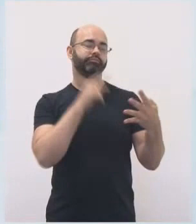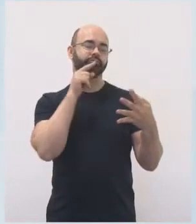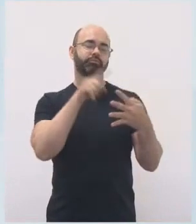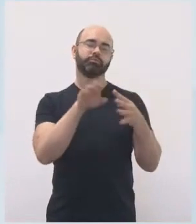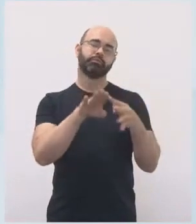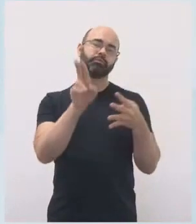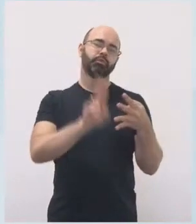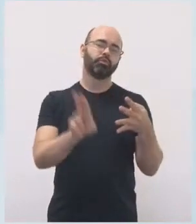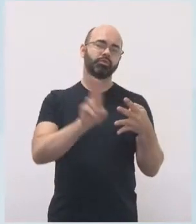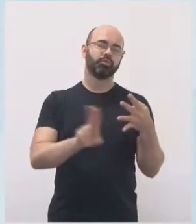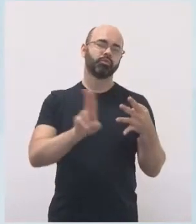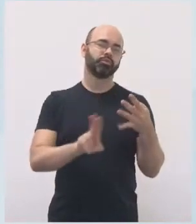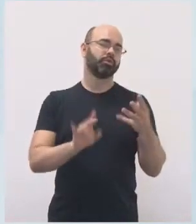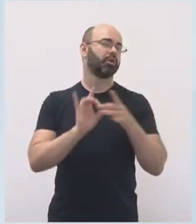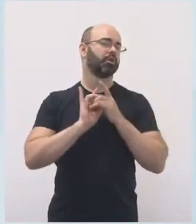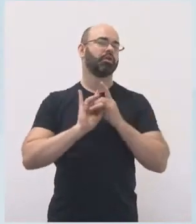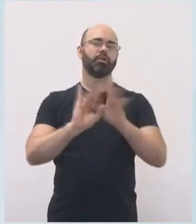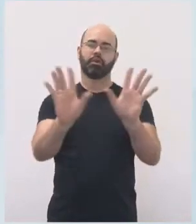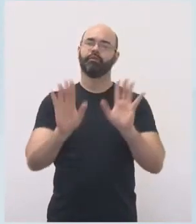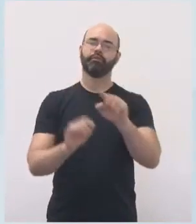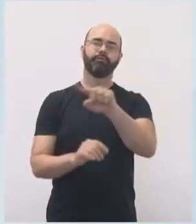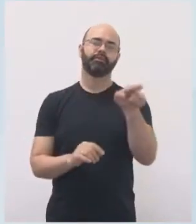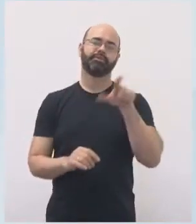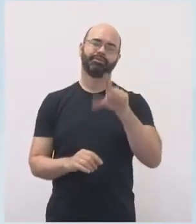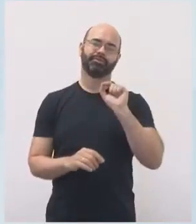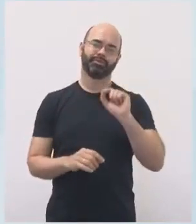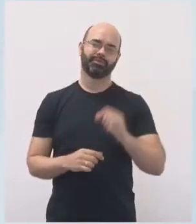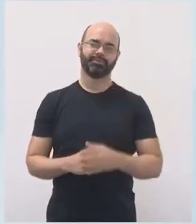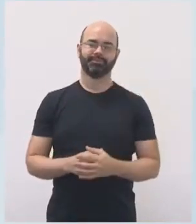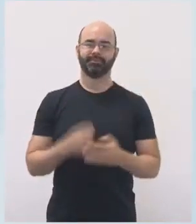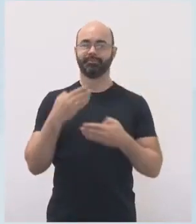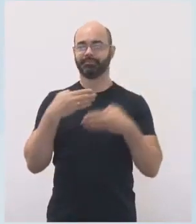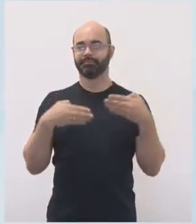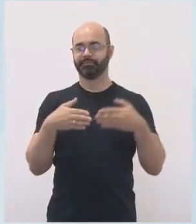também. Aí fica à disposição de vocês escolherem. Pode passar.